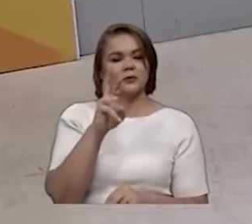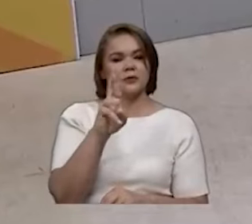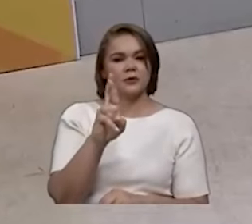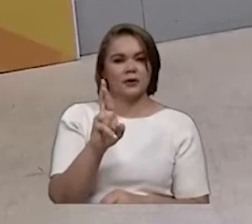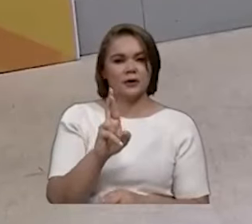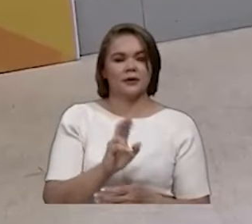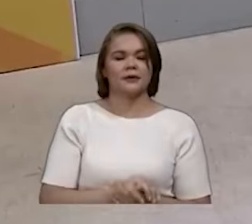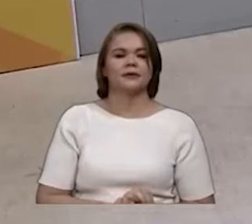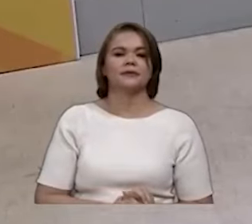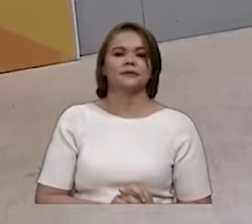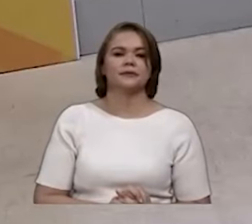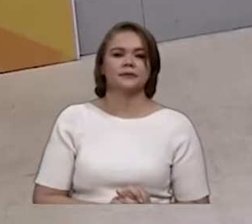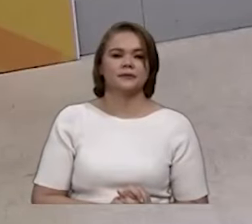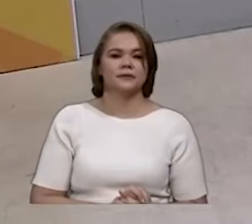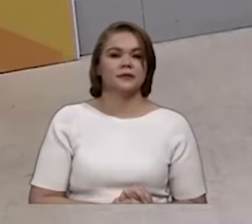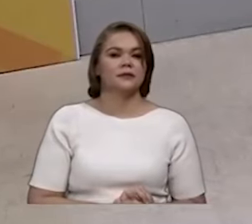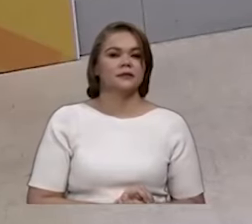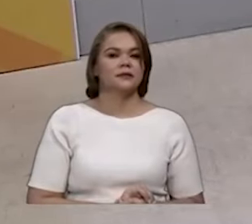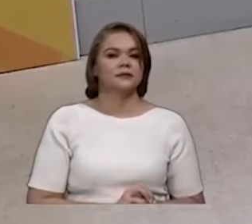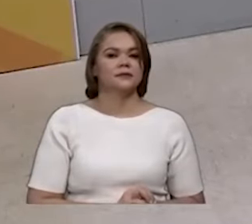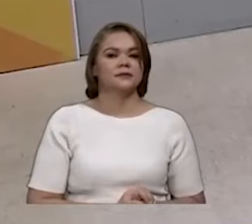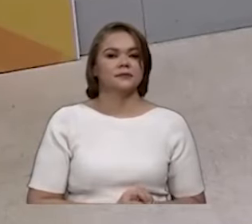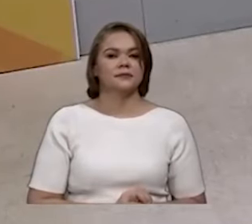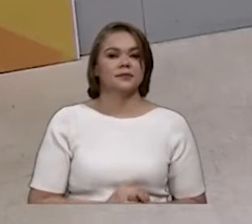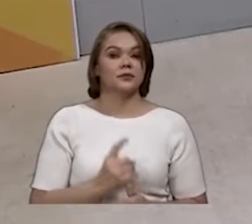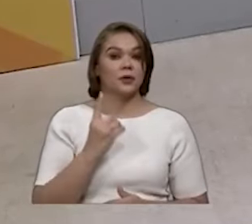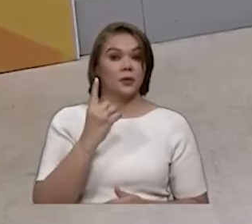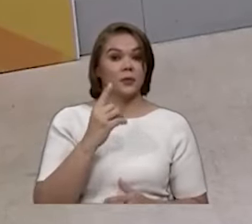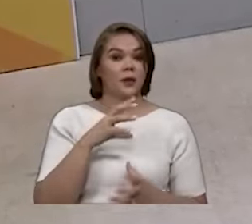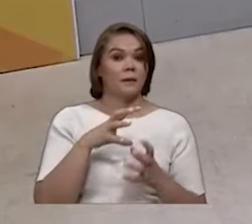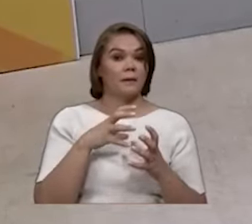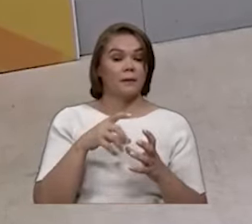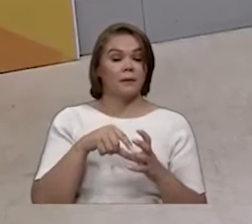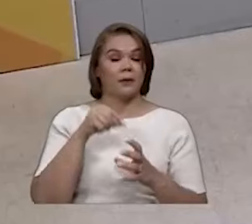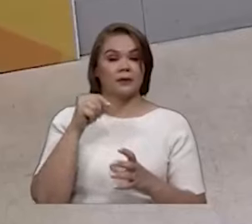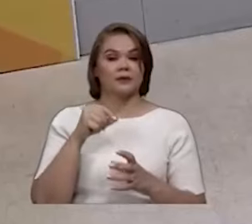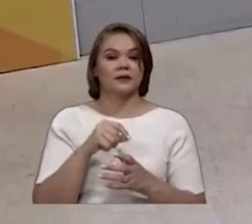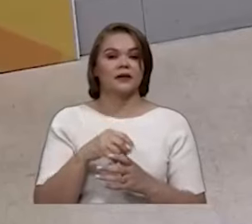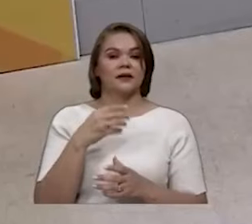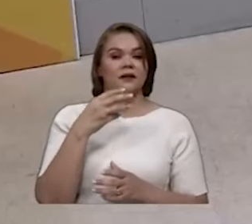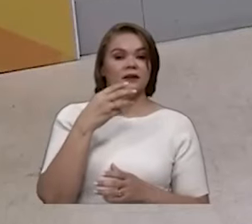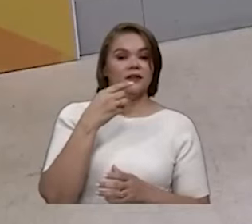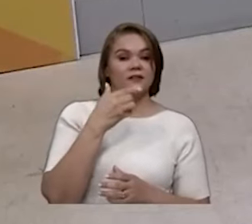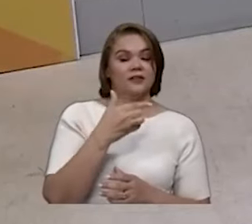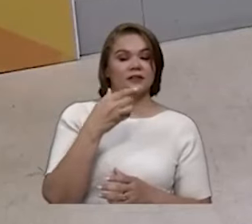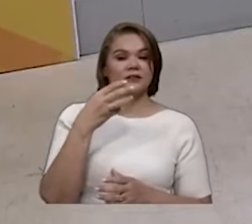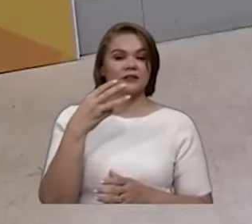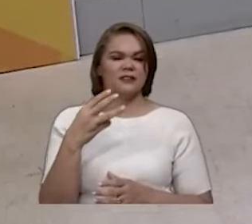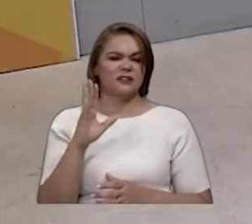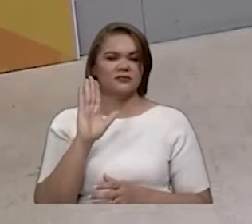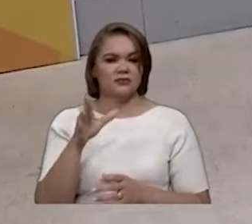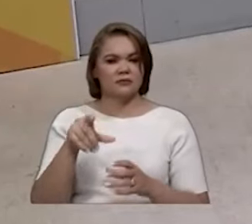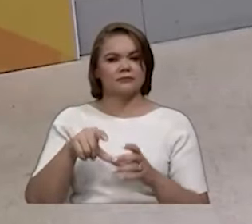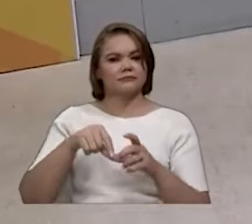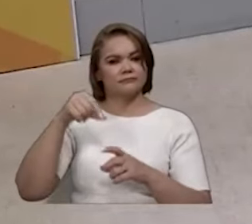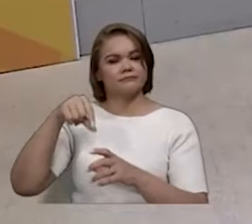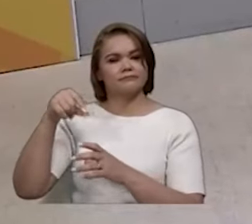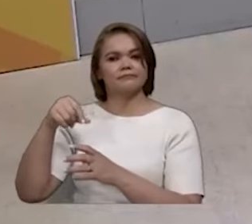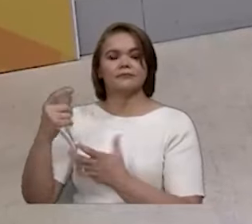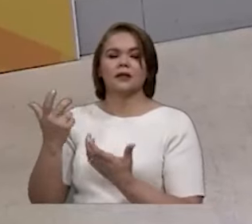especial em andamento. Tá por uma bolinha apenas agora, hein? 23 já foram sorteadas, tá pertinho do